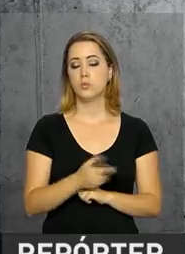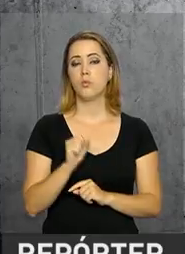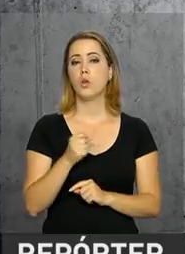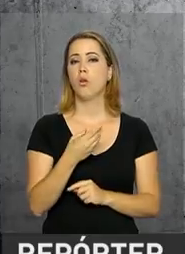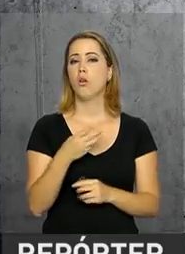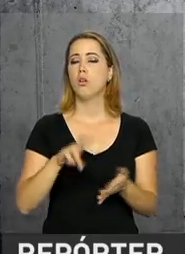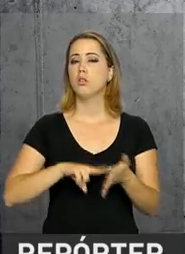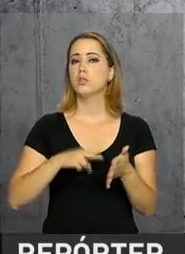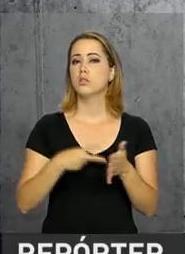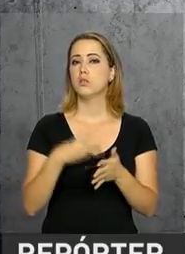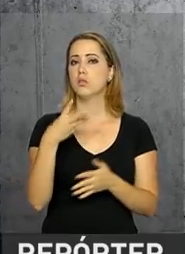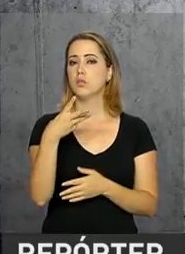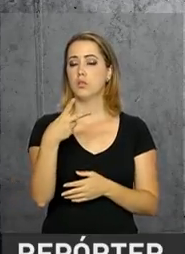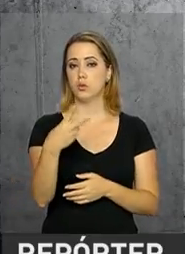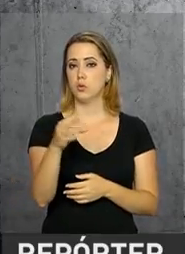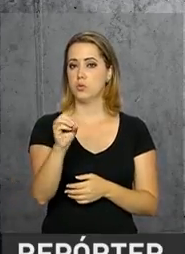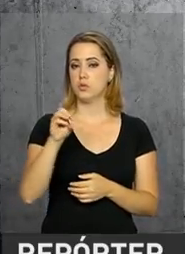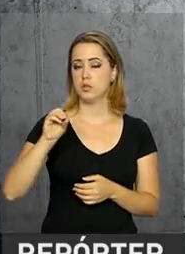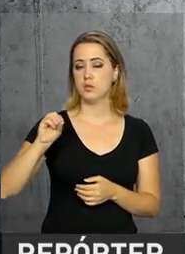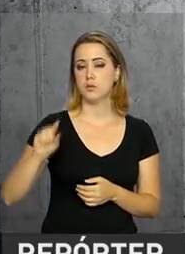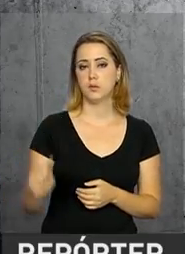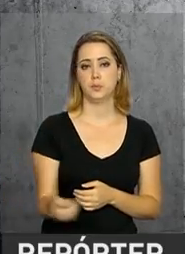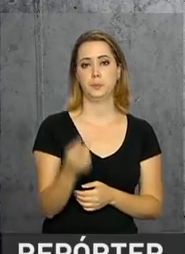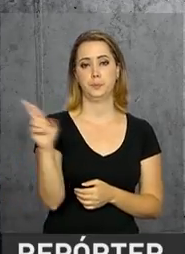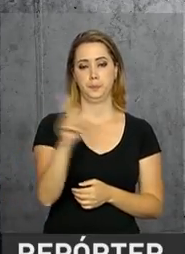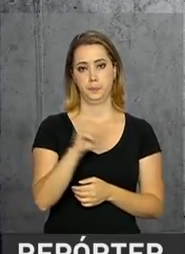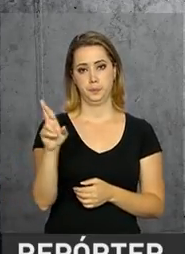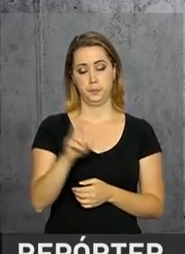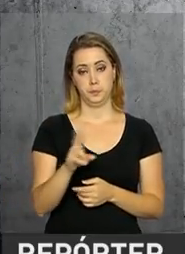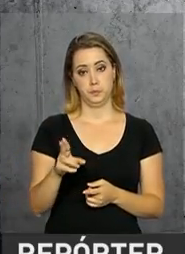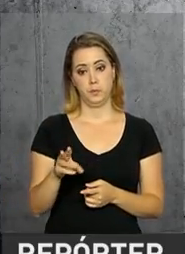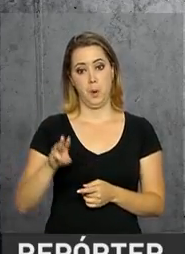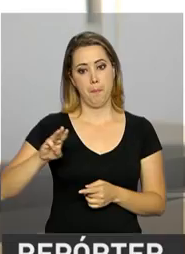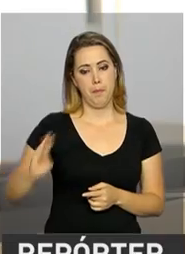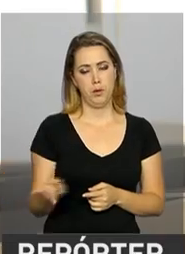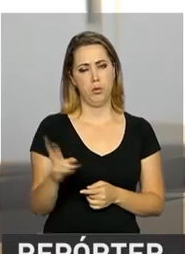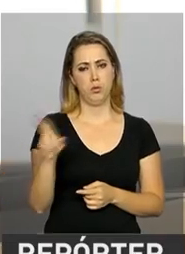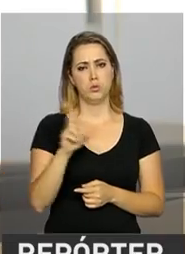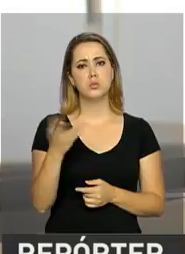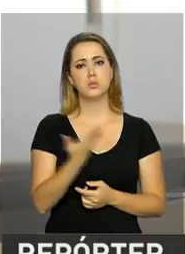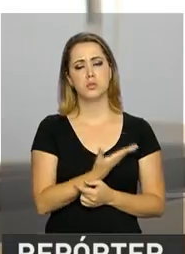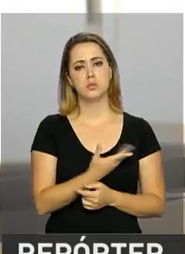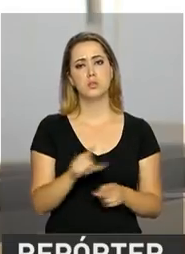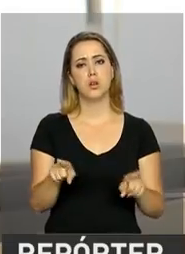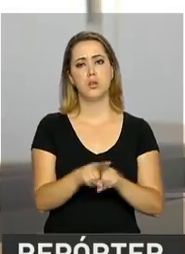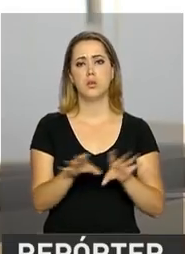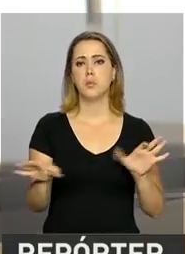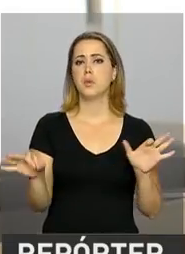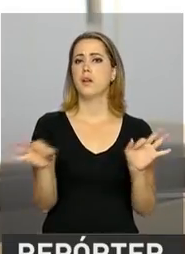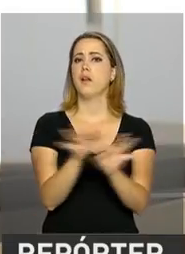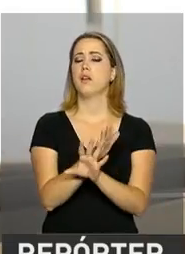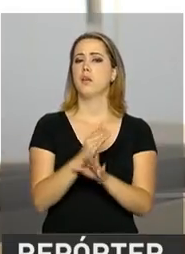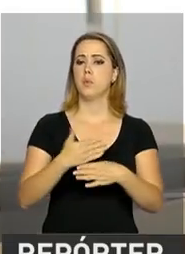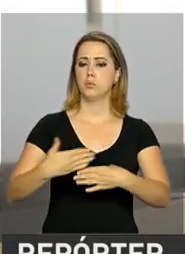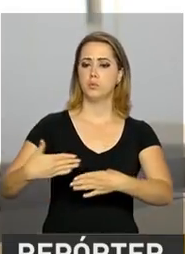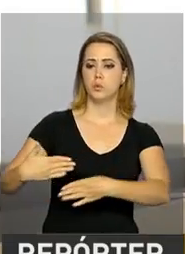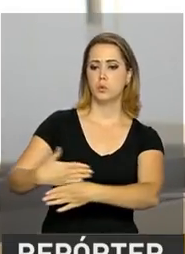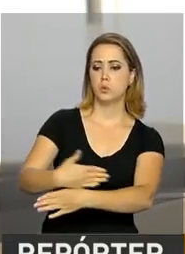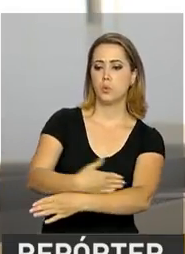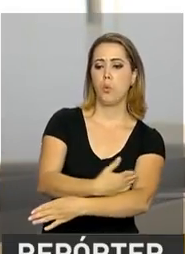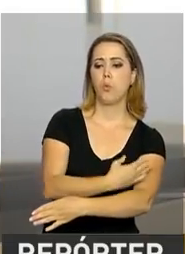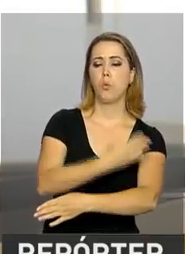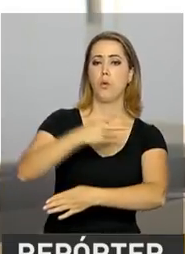desses aparelhos tem custo estimado de 230 milhões deais já para combater o crime nas fronteiras o